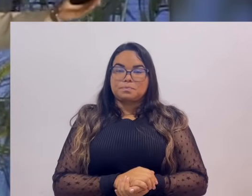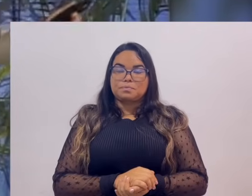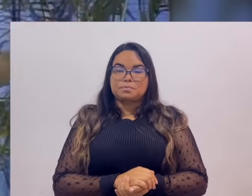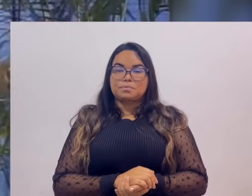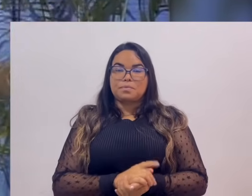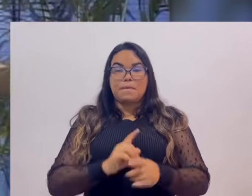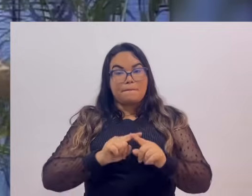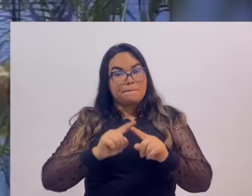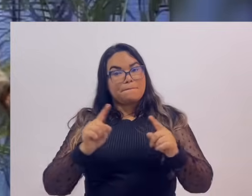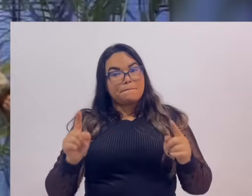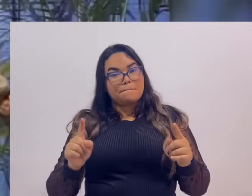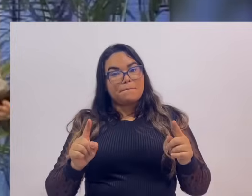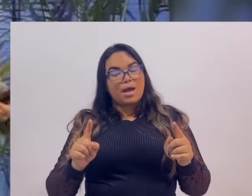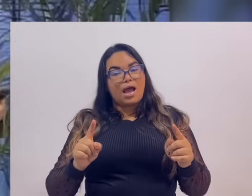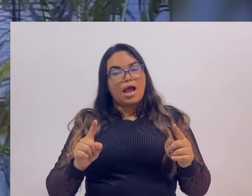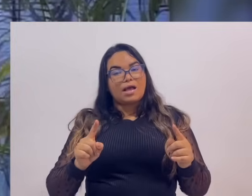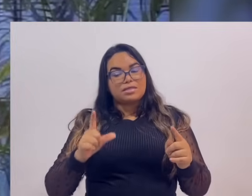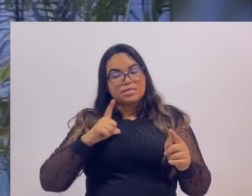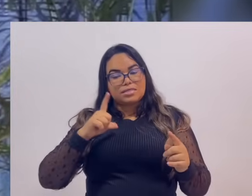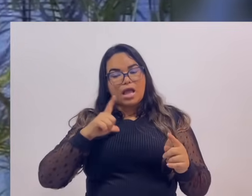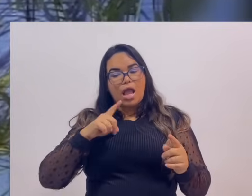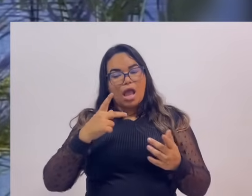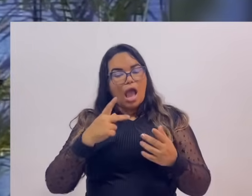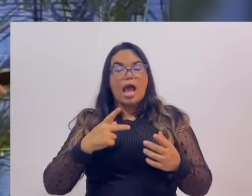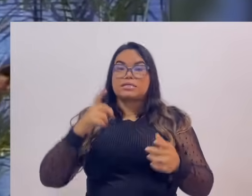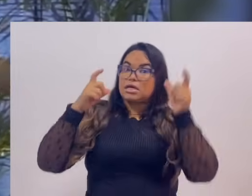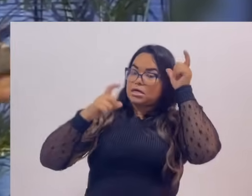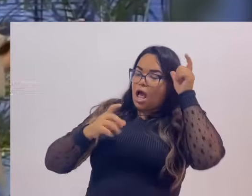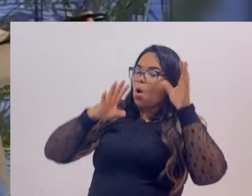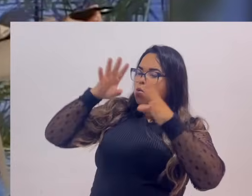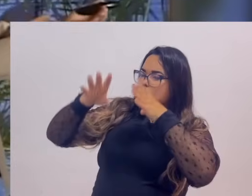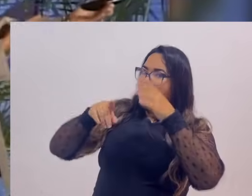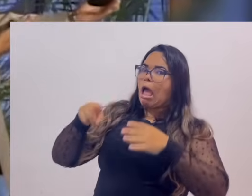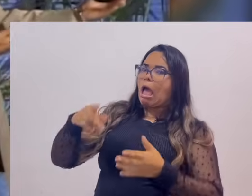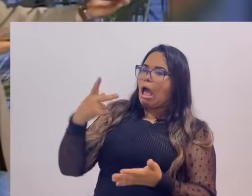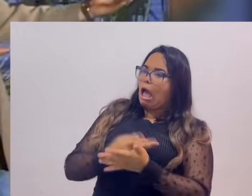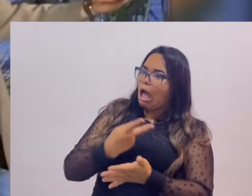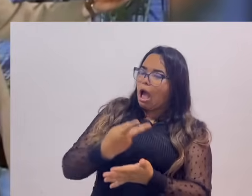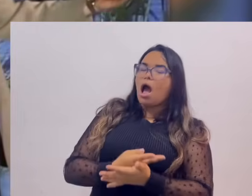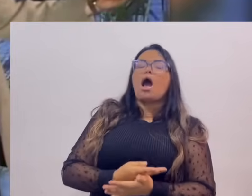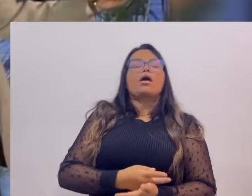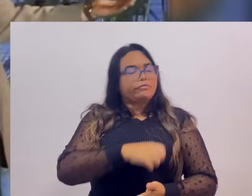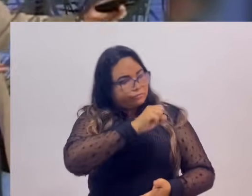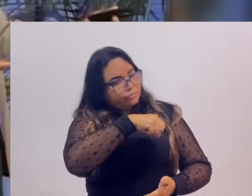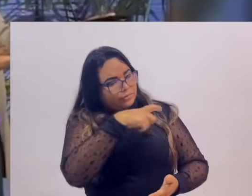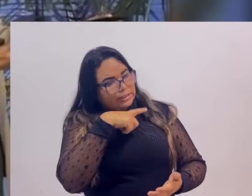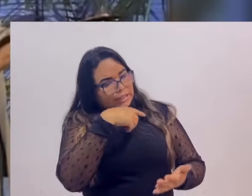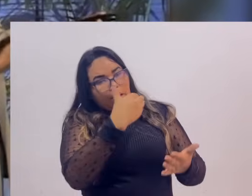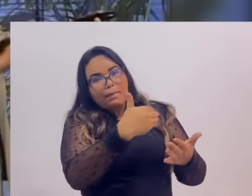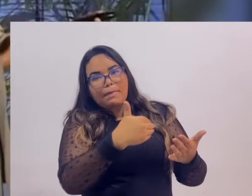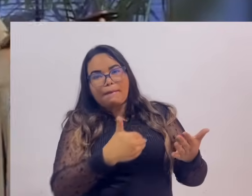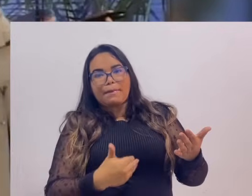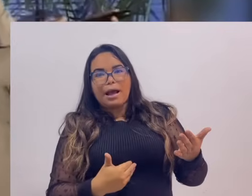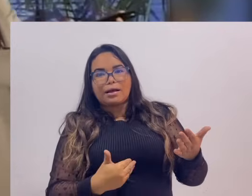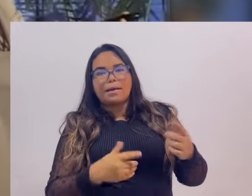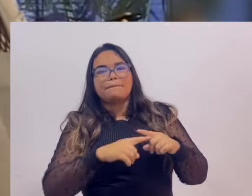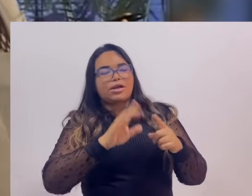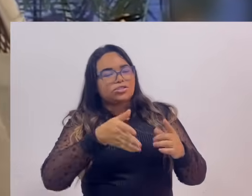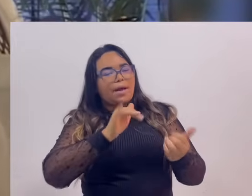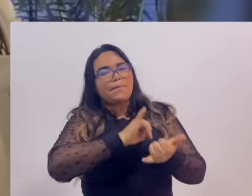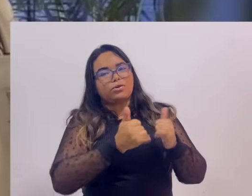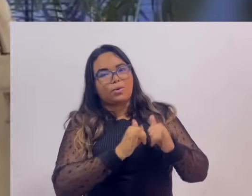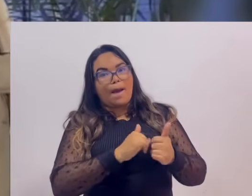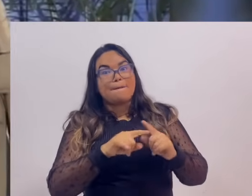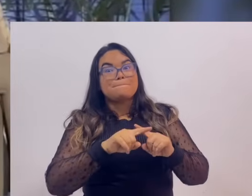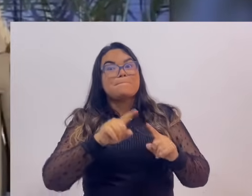não mas ele também fez isso sim de fato ele fez está aqui mas está escrito perdoado agora